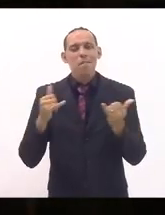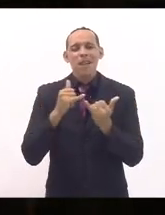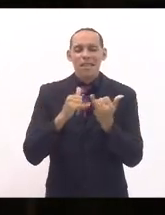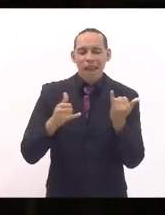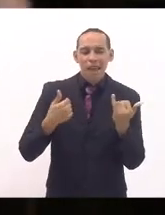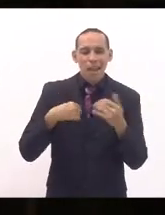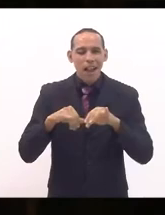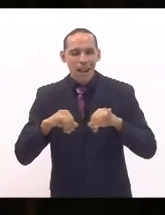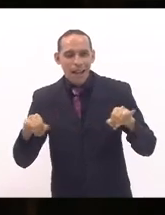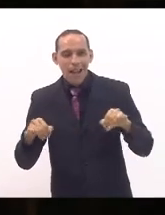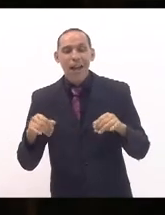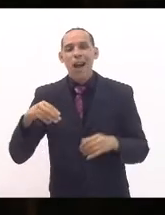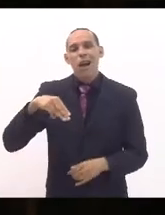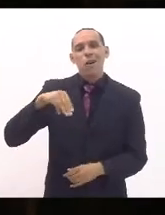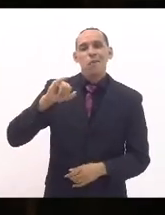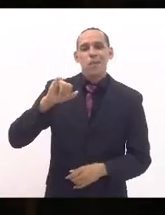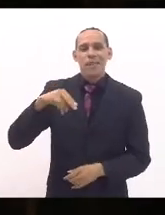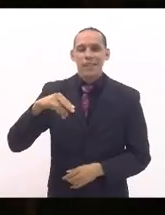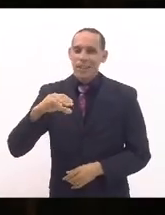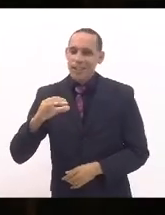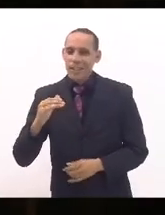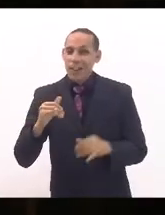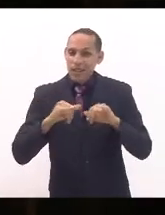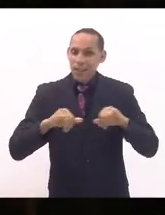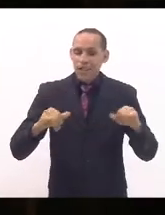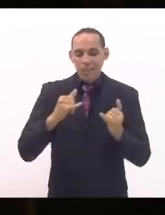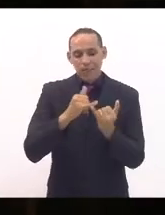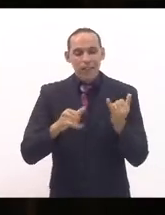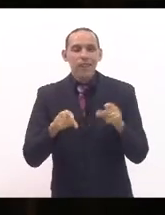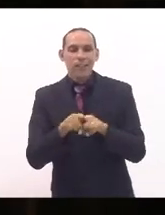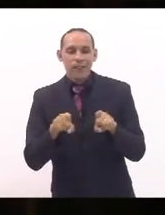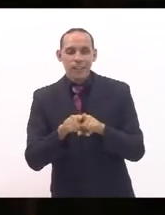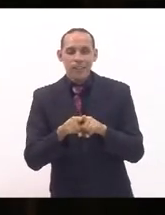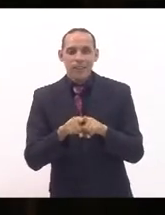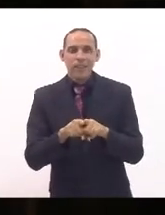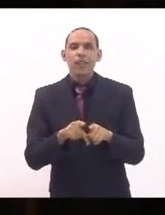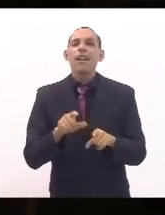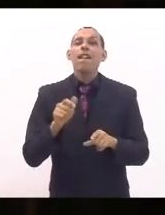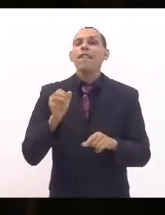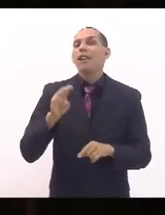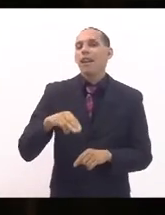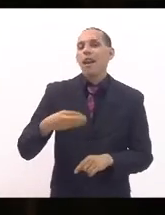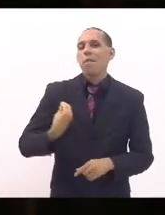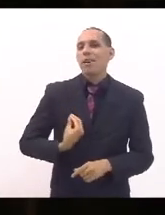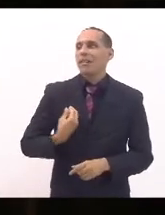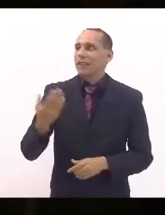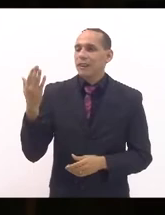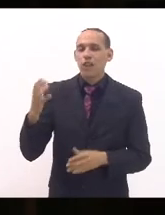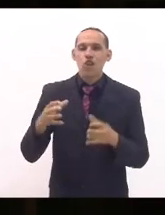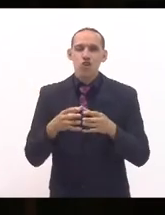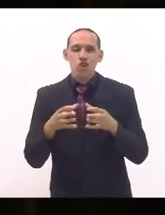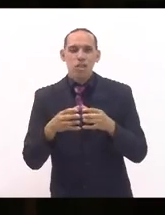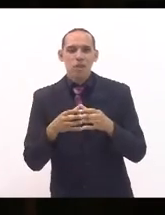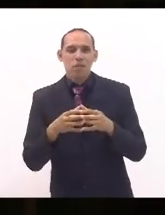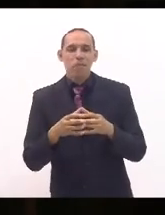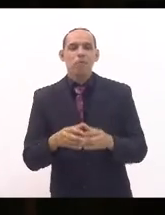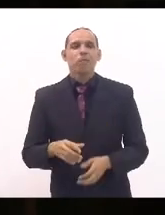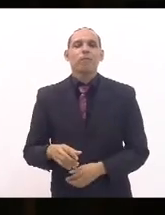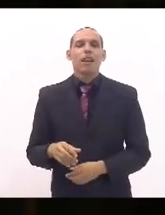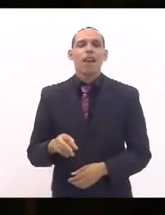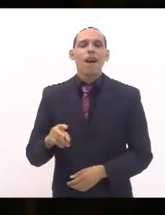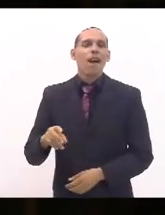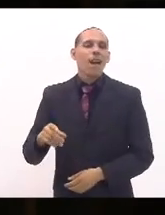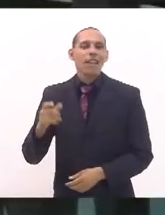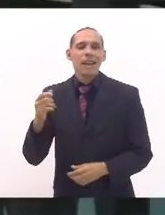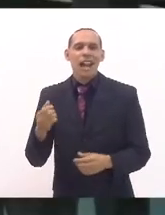deputado Carlos Mink vai anunciar a outra metade, para que todos tenham ciência dos times aqui presentes. Então, temos aqui a Ira Jovem do Vasco,